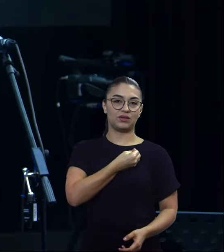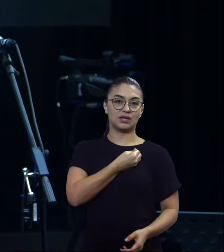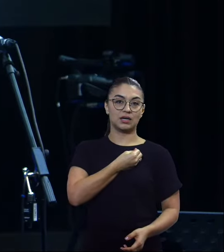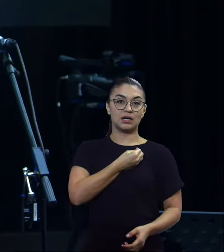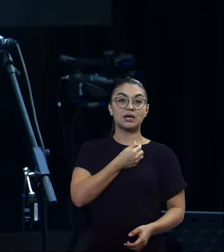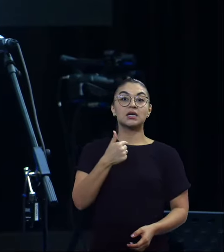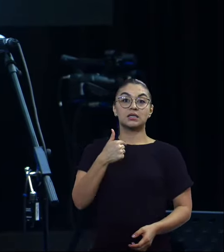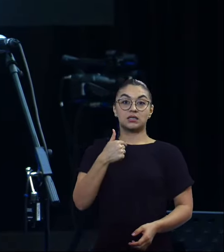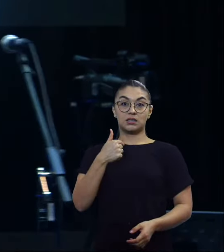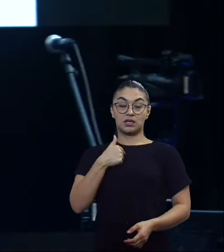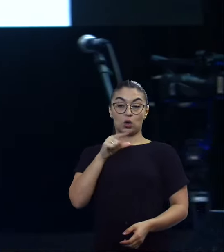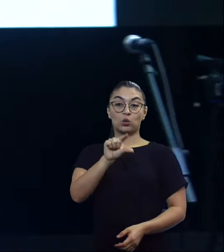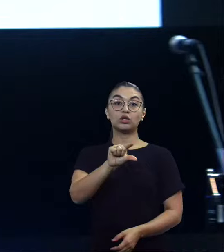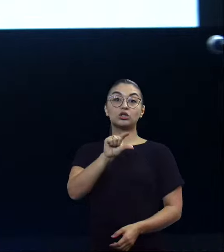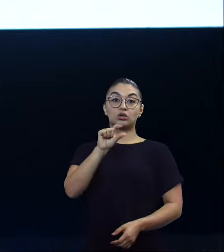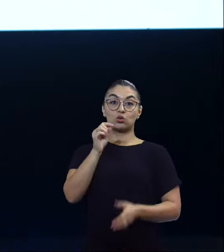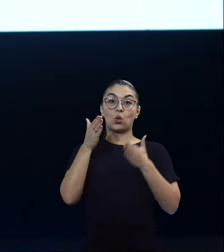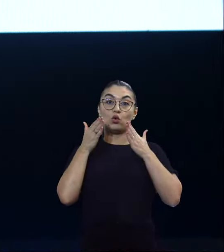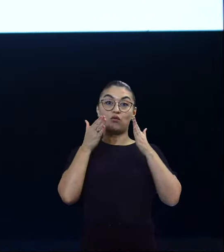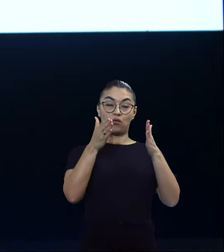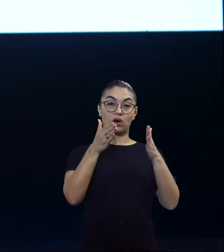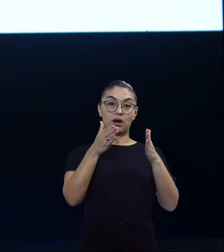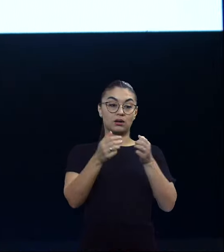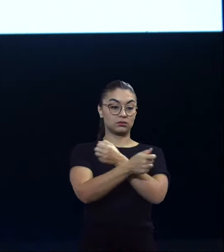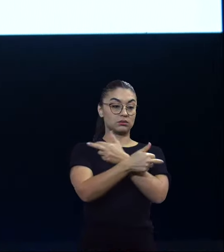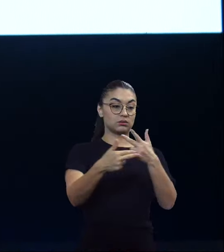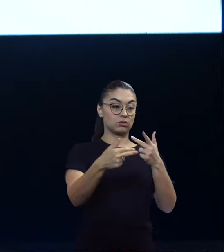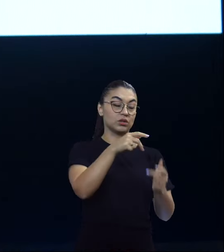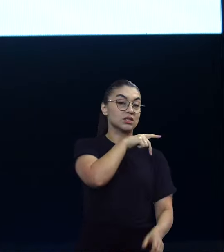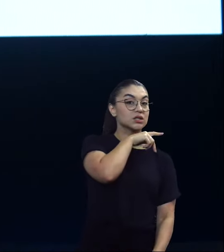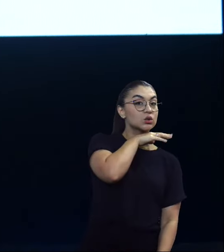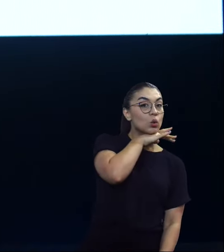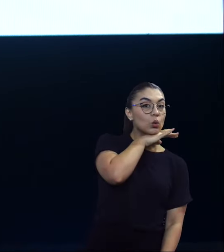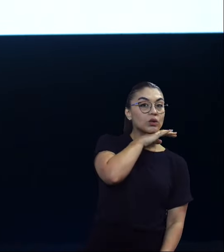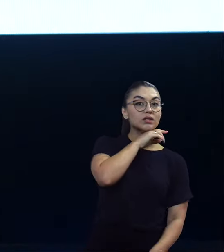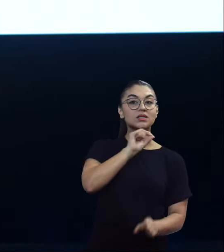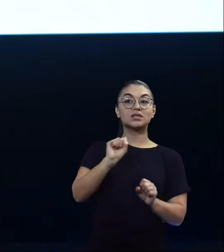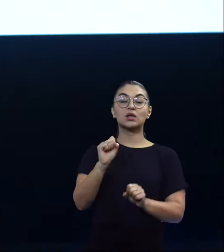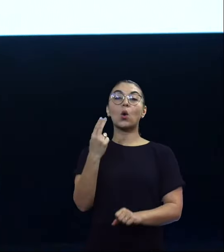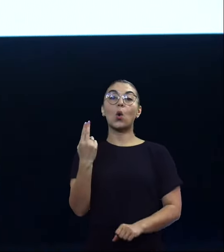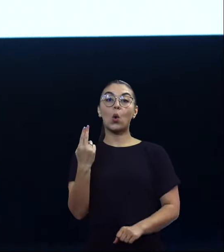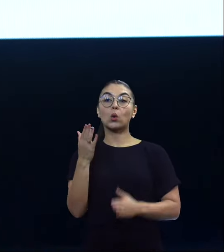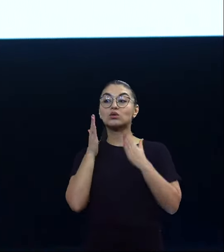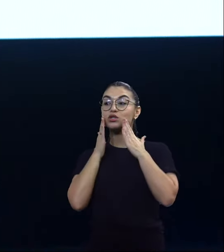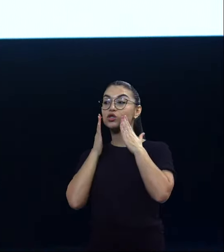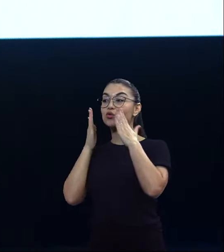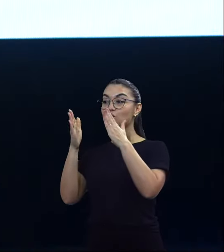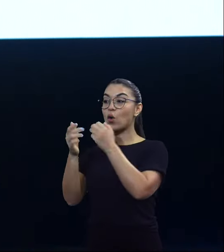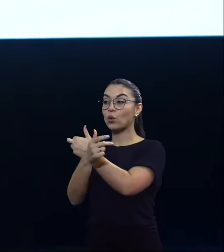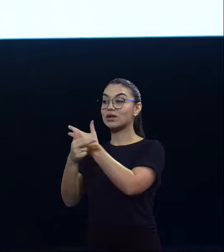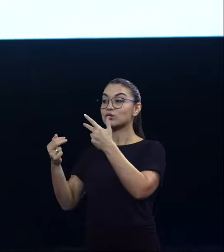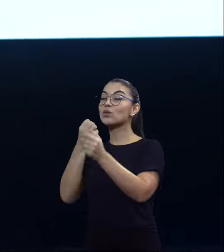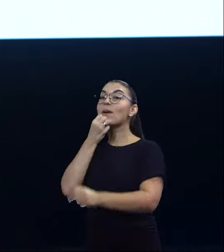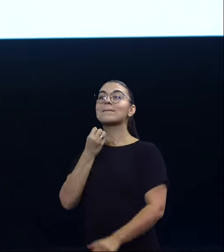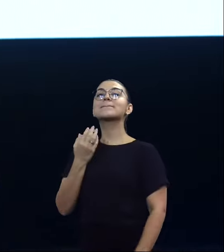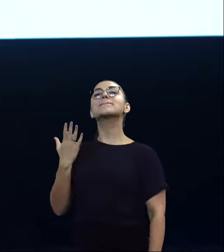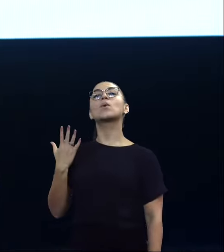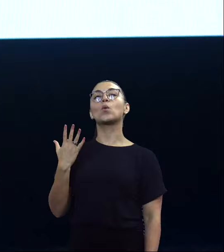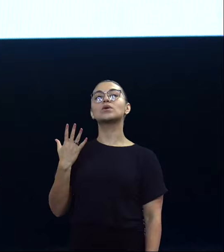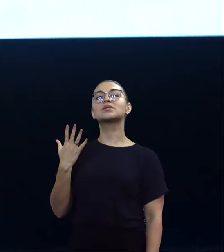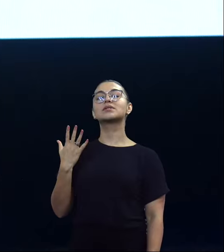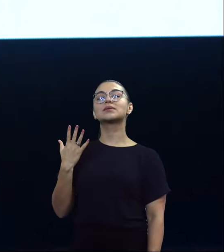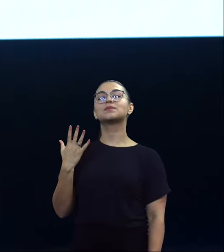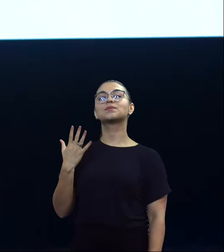isso. Para você poder entender se um copo está mais cheio ou mais vazio, tem a ver com a tua posição ou de onde você enxerga esse